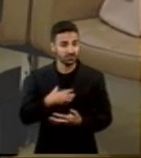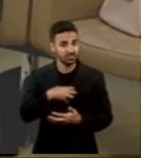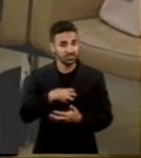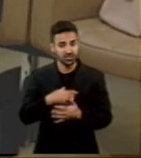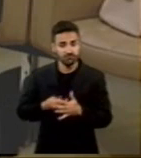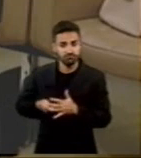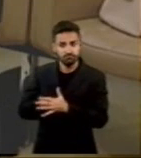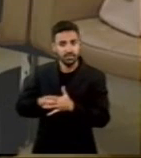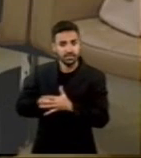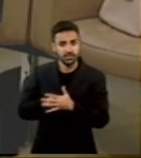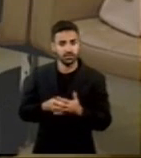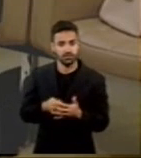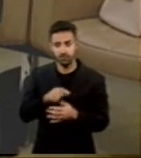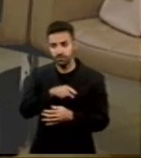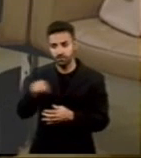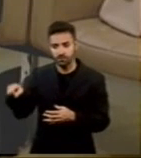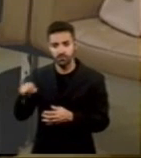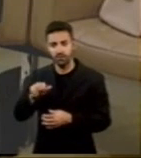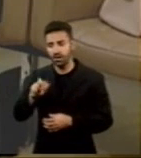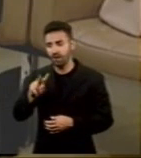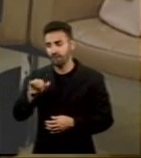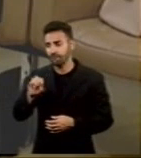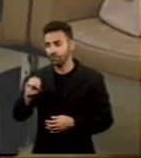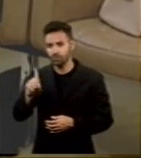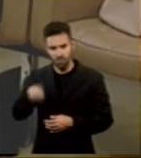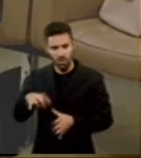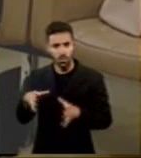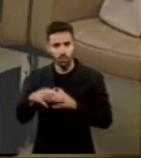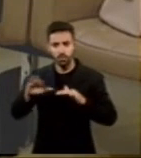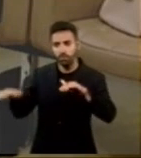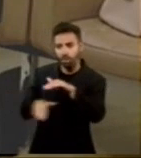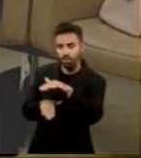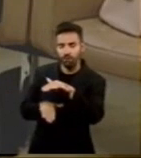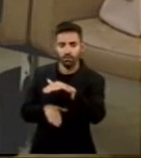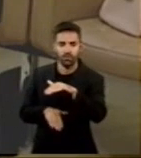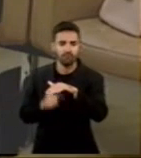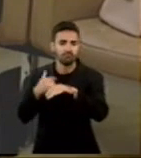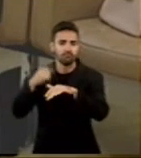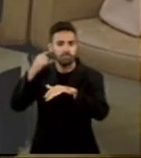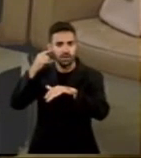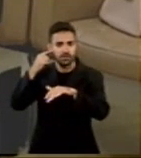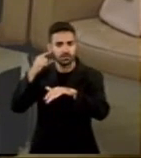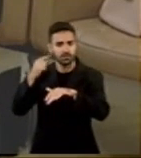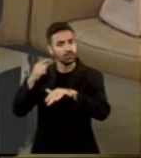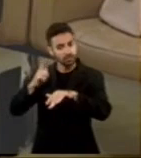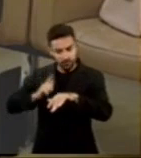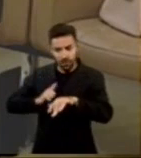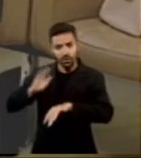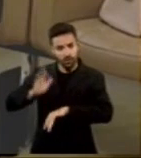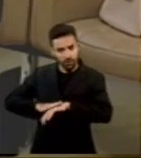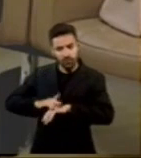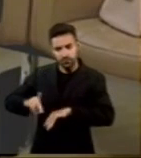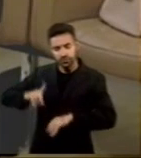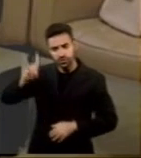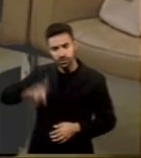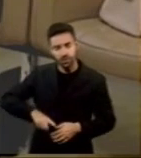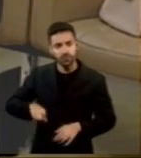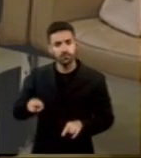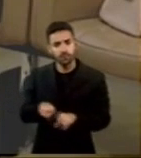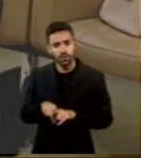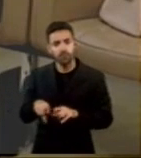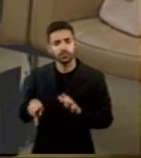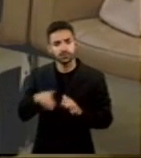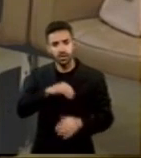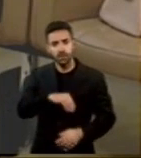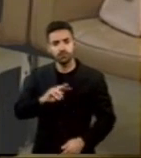serem tratados como elementos de uma subclasse, de entenderem que eles teriam esse direito e eles, portanto, não